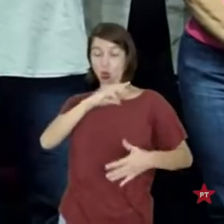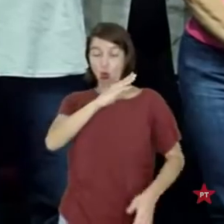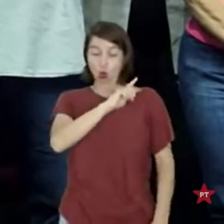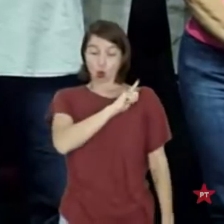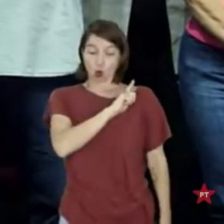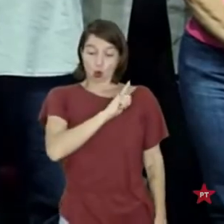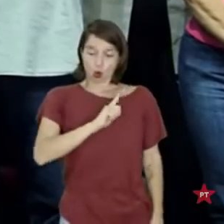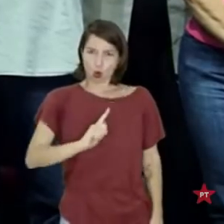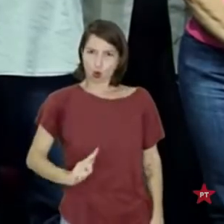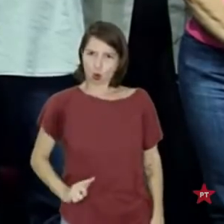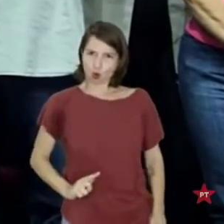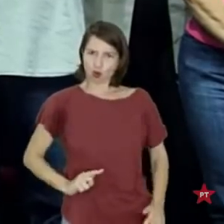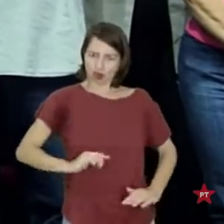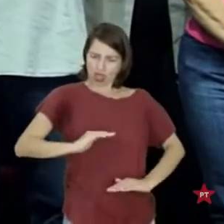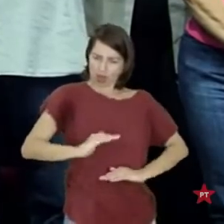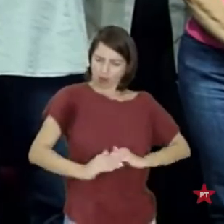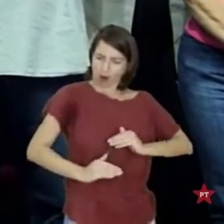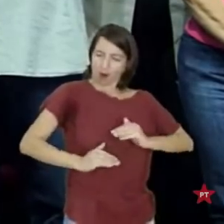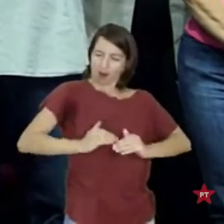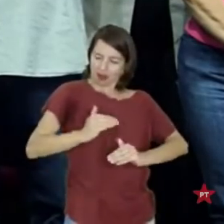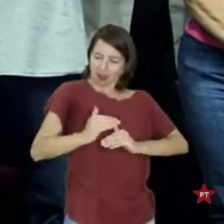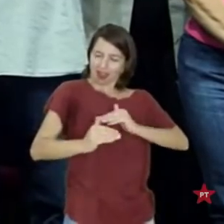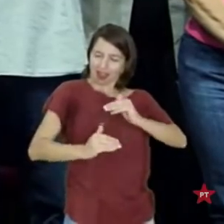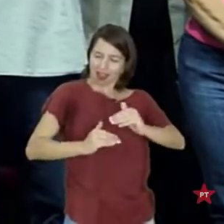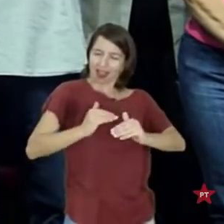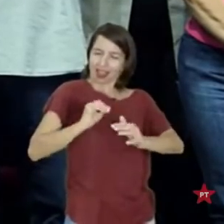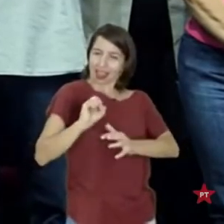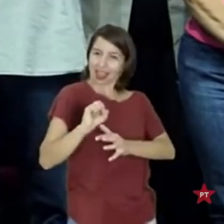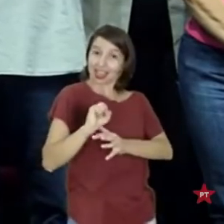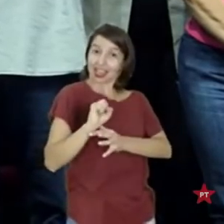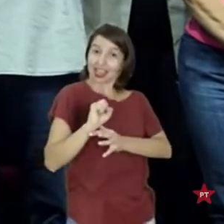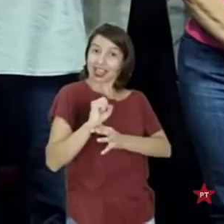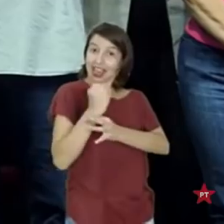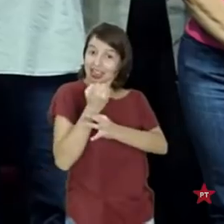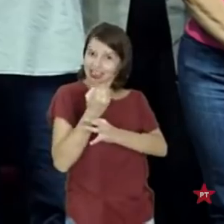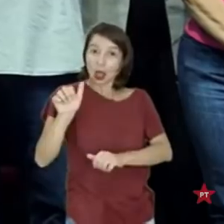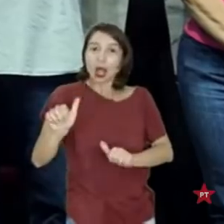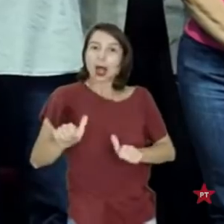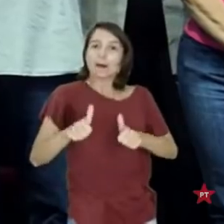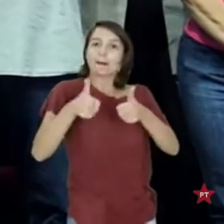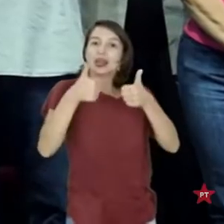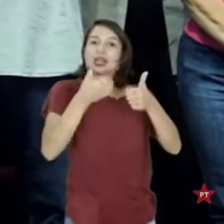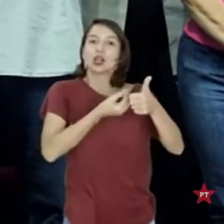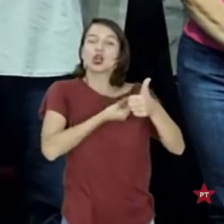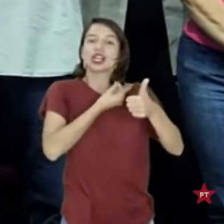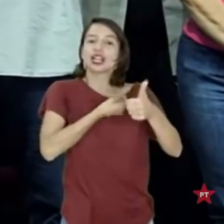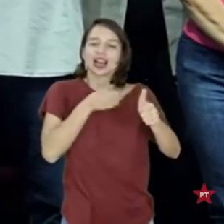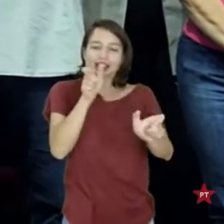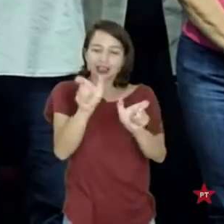melhorar, aparece alguém propondo fazer um golpe.